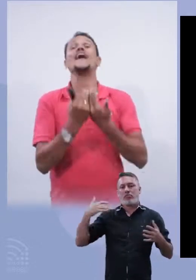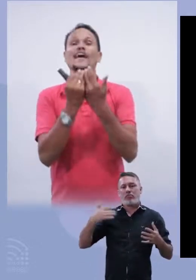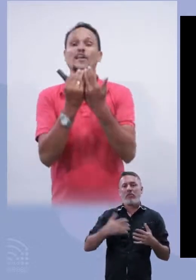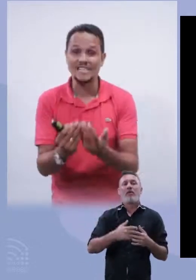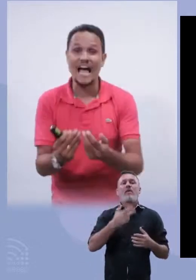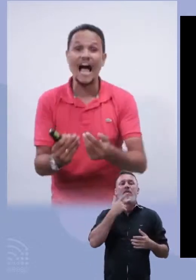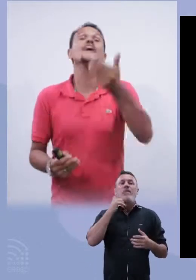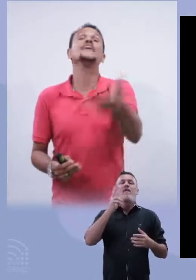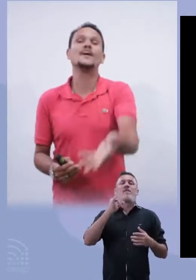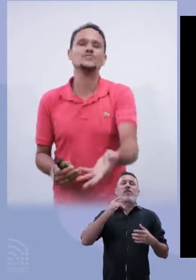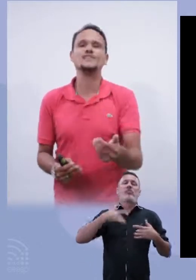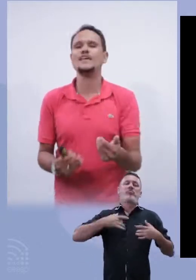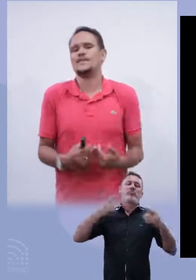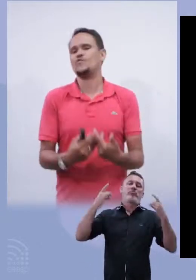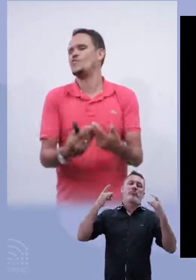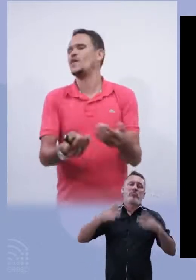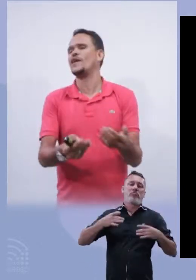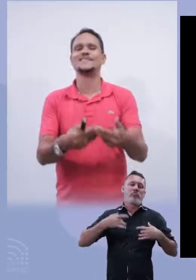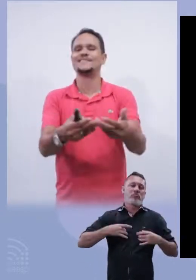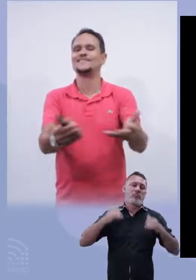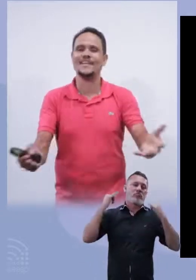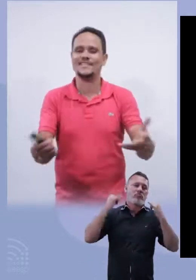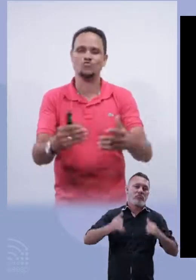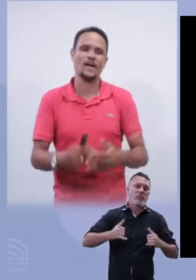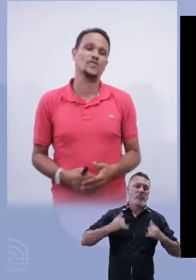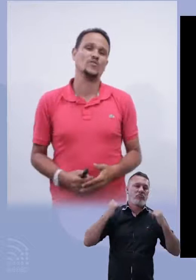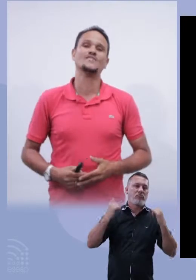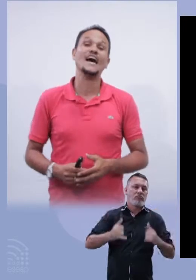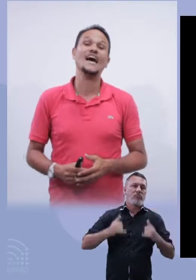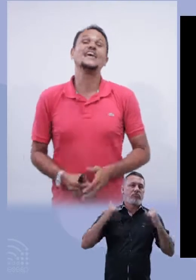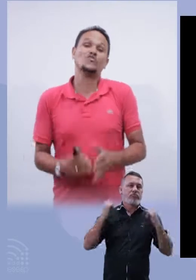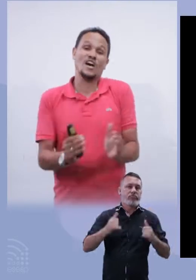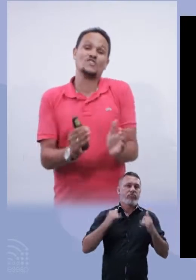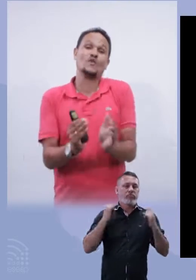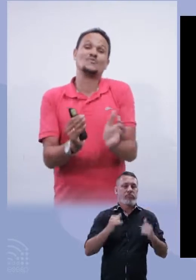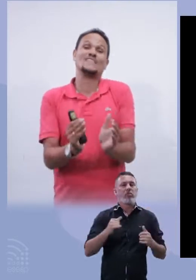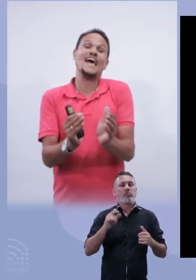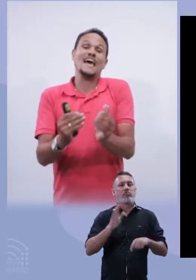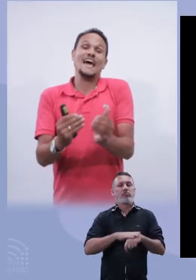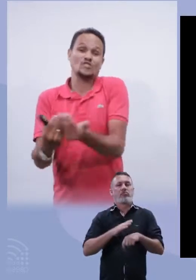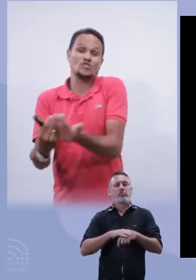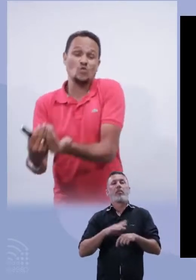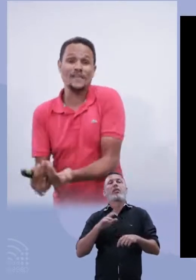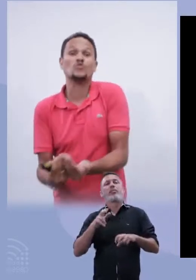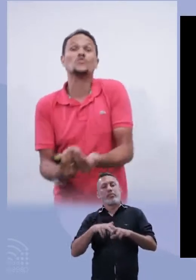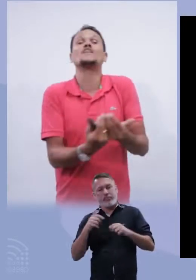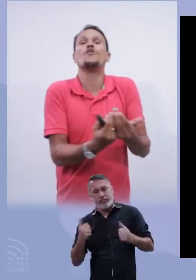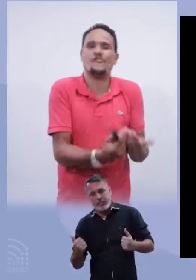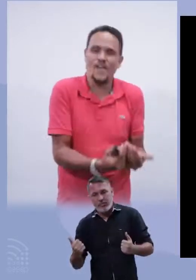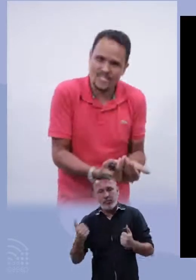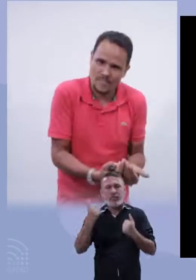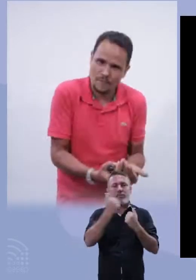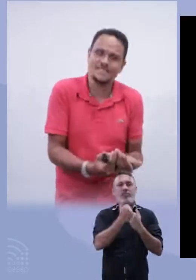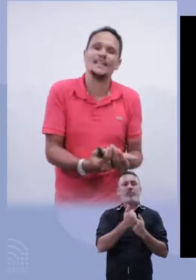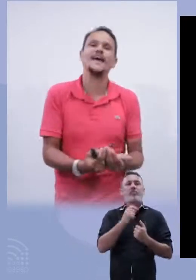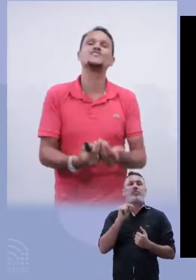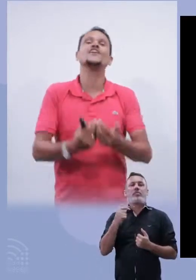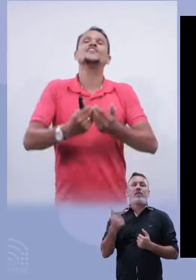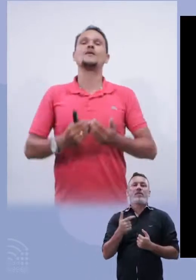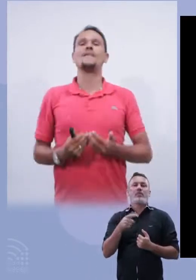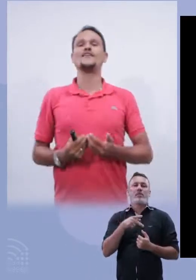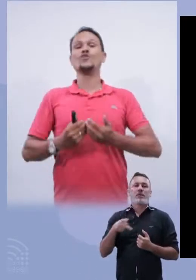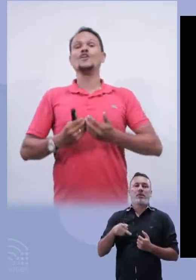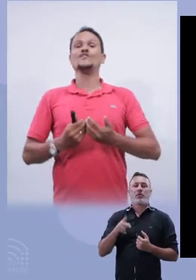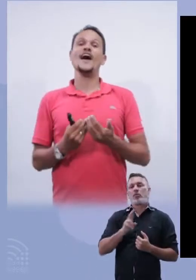dizendo que vai renunciar, e renuncia, mas aí o Congresso aceita a sua renúncia e nós vamos ter a subida do então